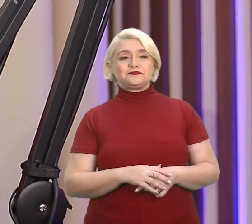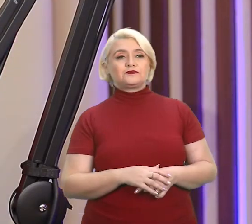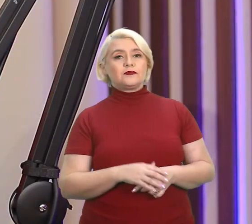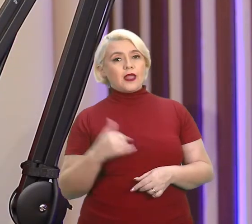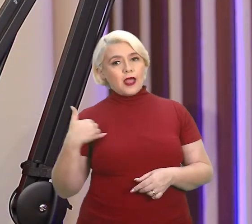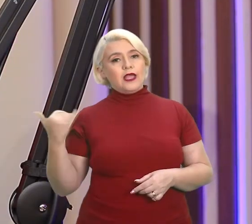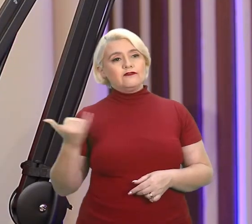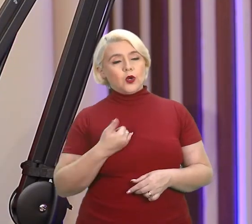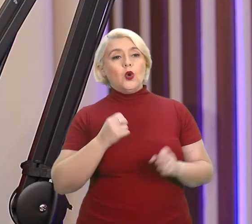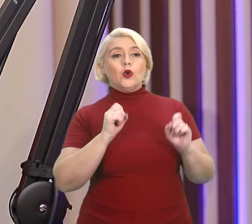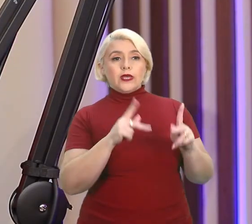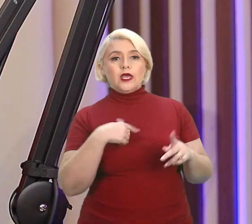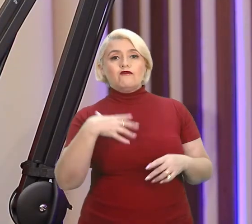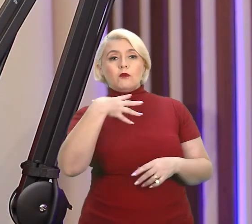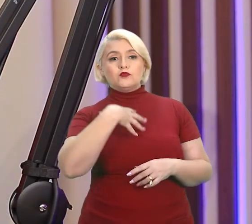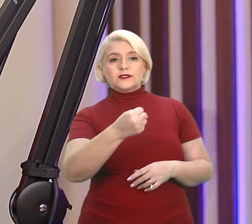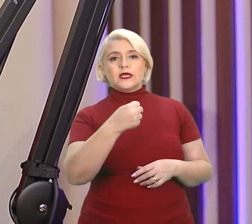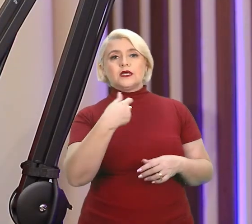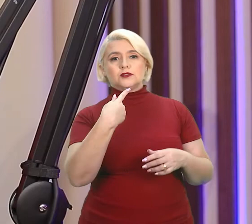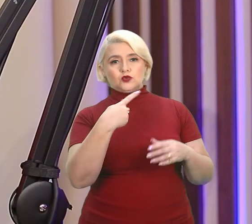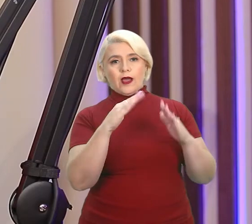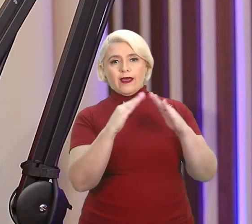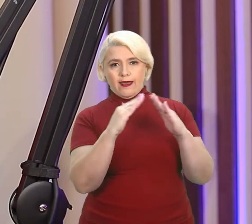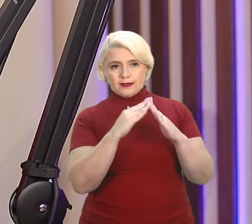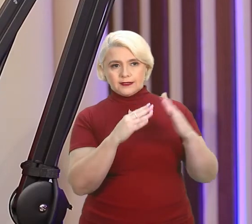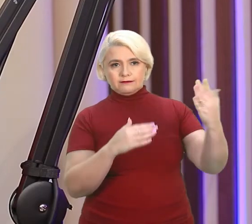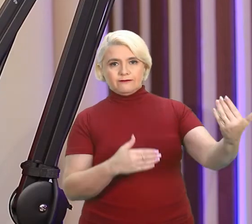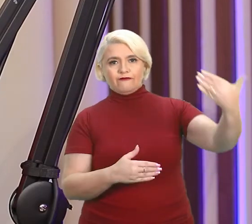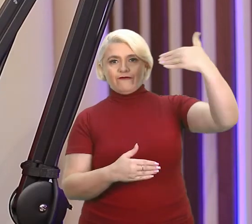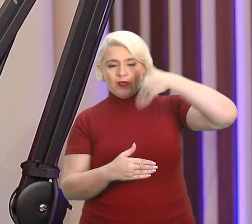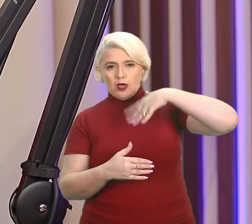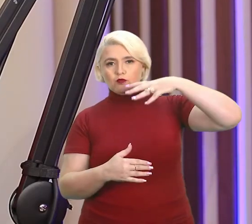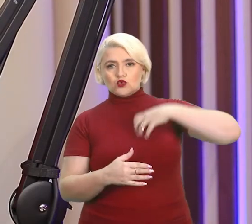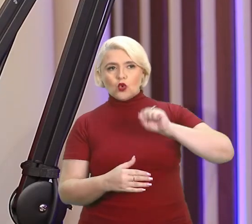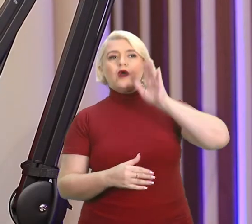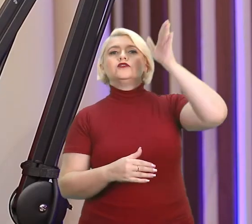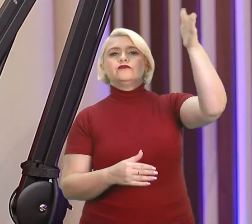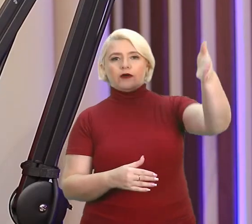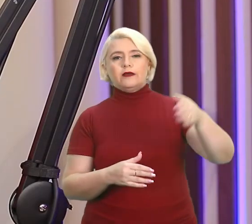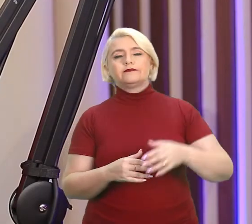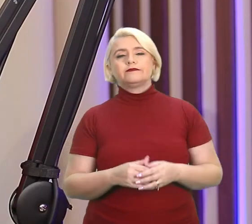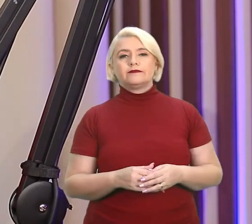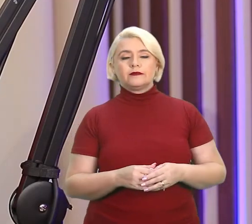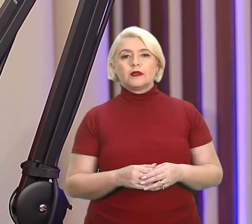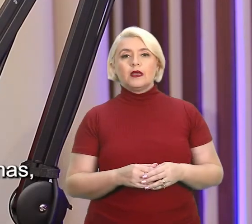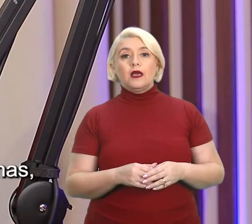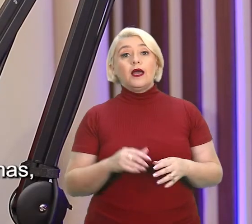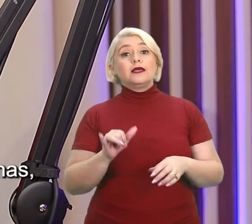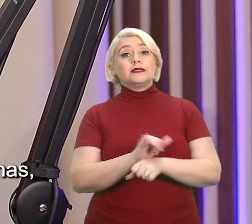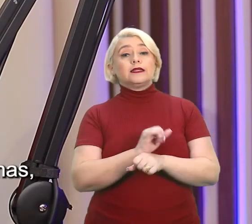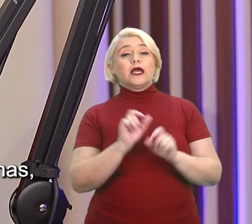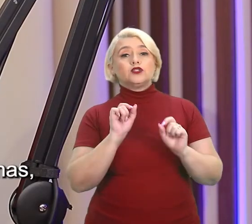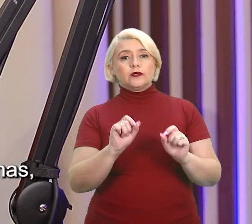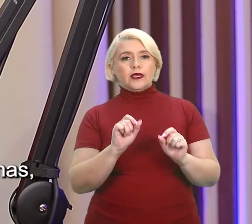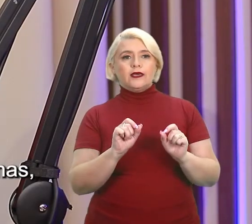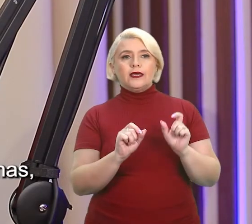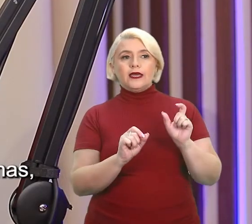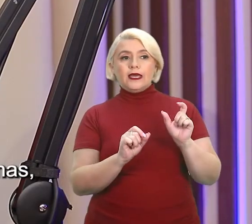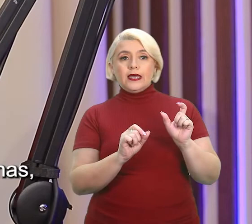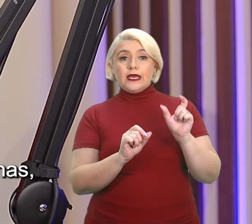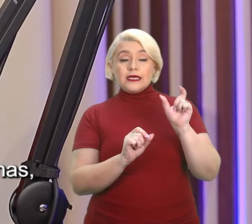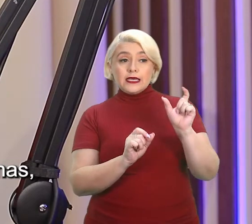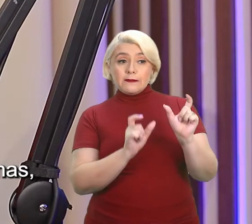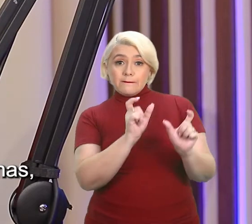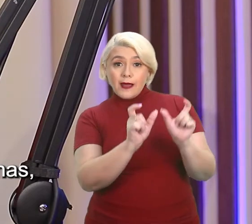ele falou assim, eu te busco aí na sua casa, a gente vai para lá. Tá bom, tá bom. E eu falei assim, a estratégia as expressões que forem